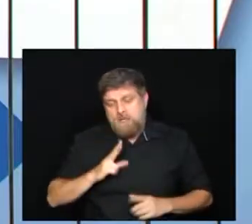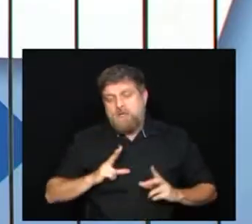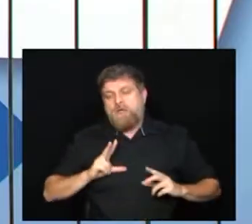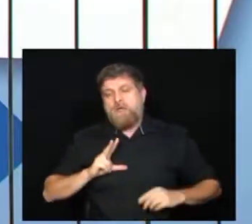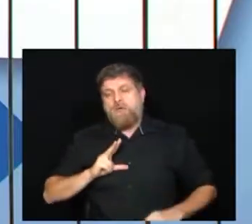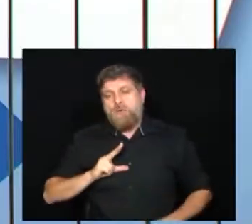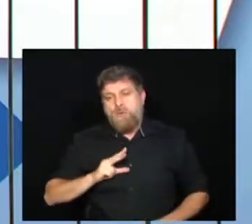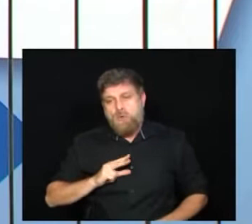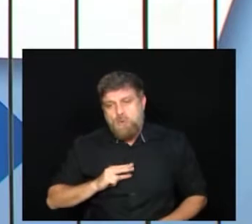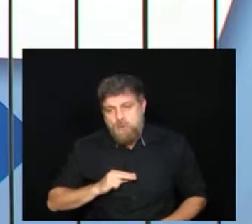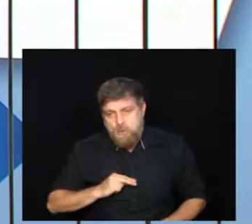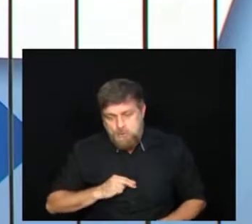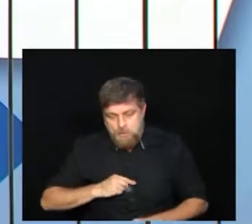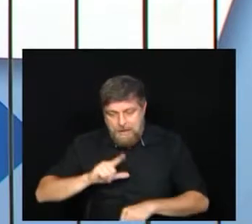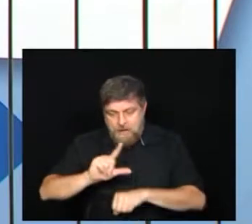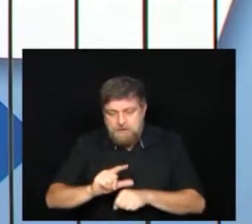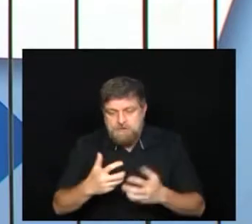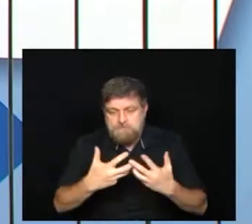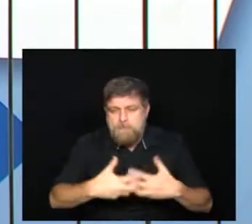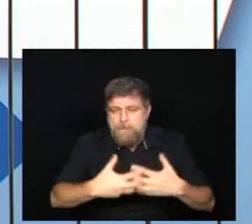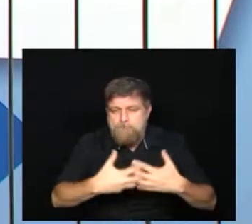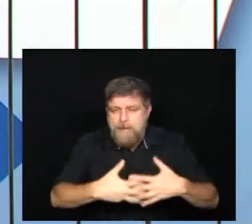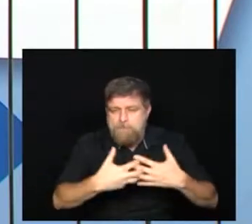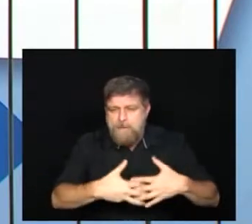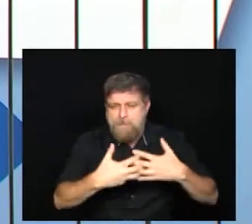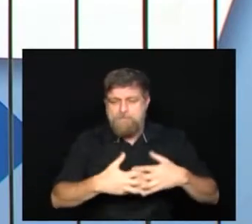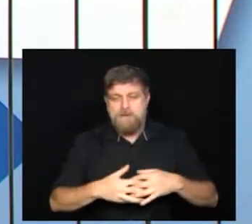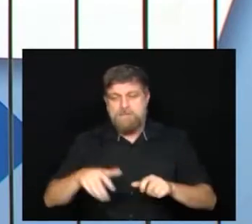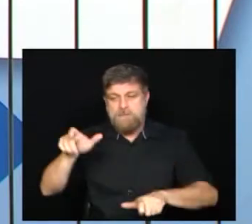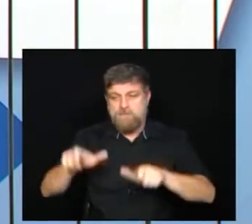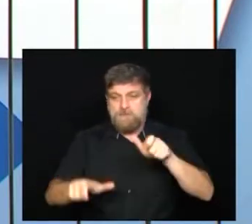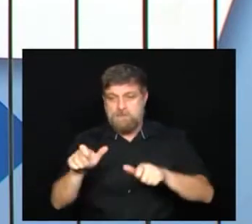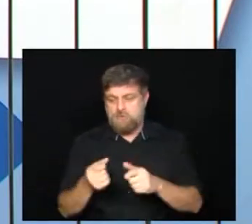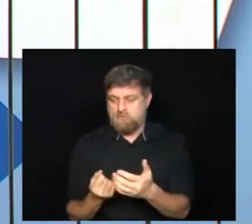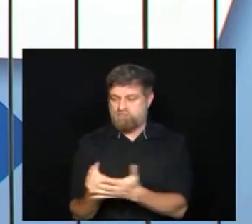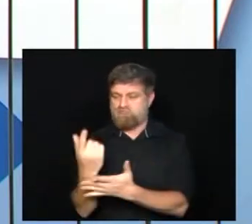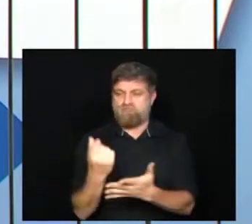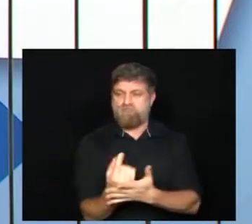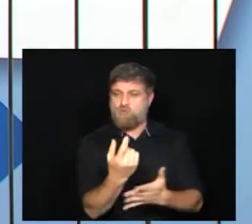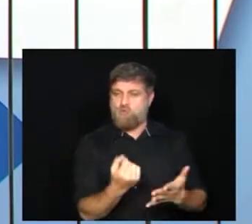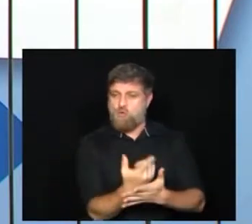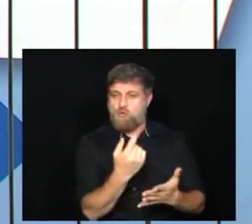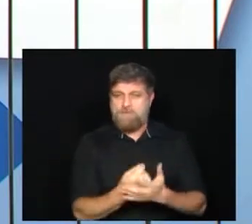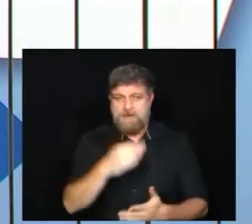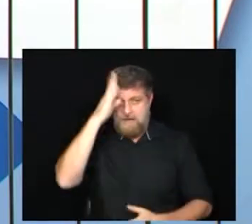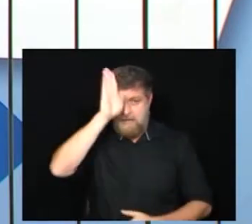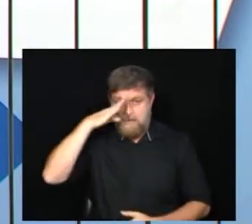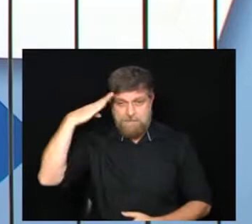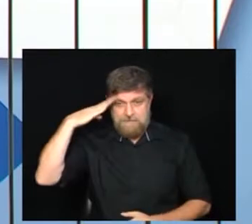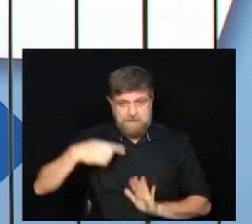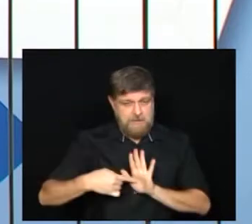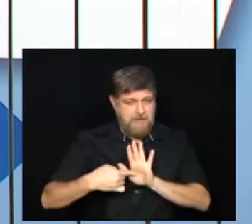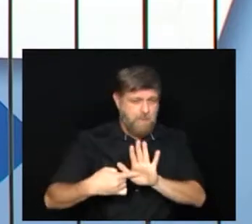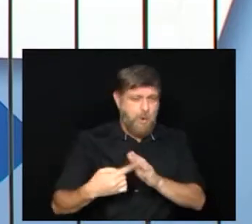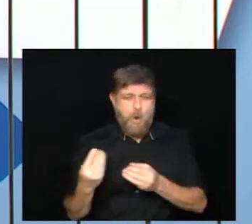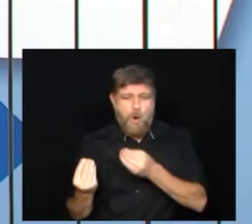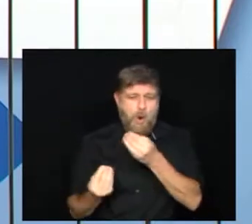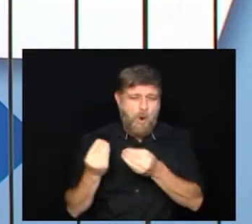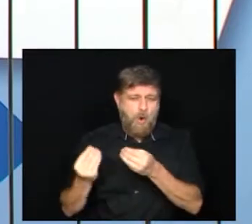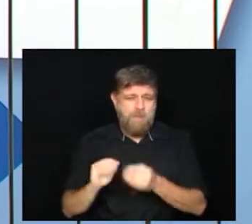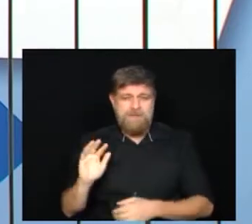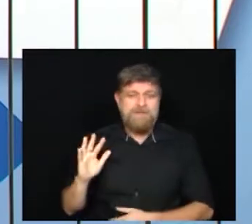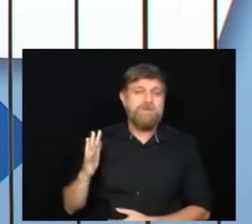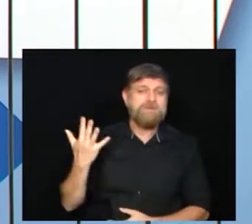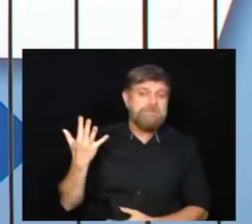em que o comércio volta a funcionar, as pessoas voltam a comprar e a Mariana Meira é quem conta como está essa